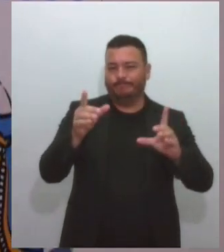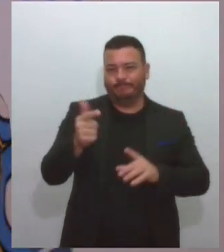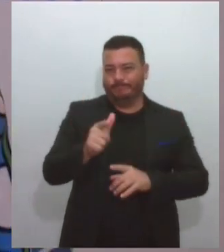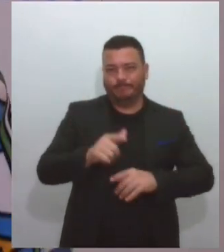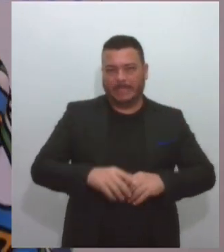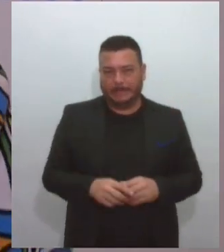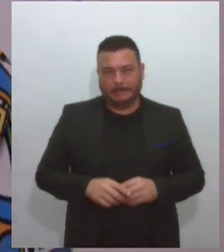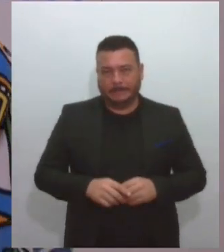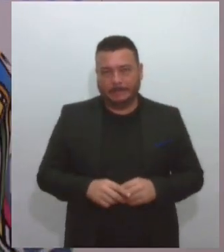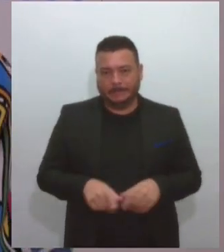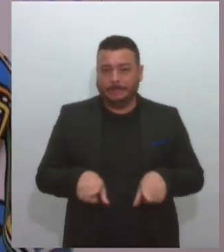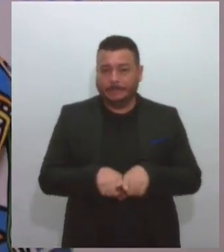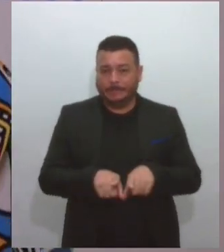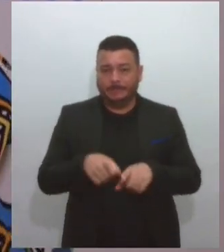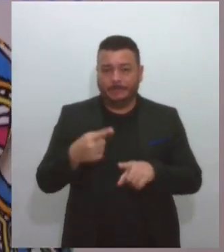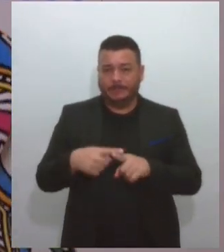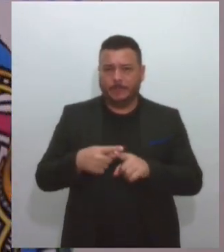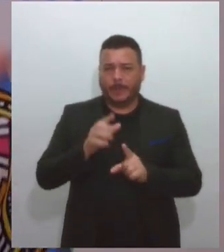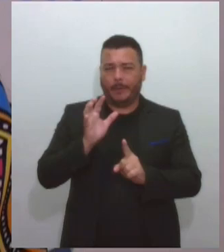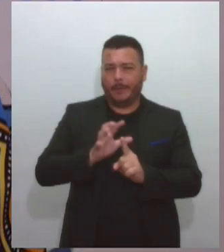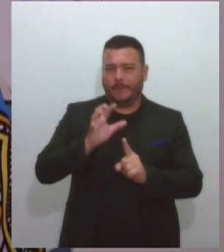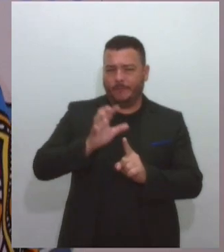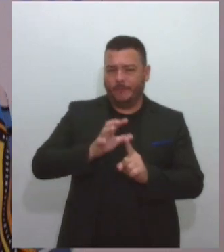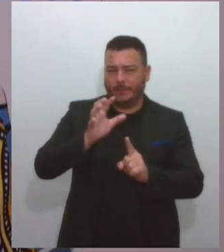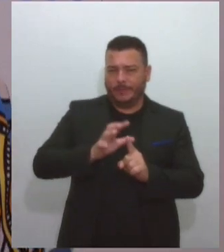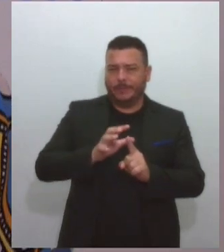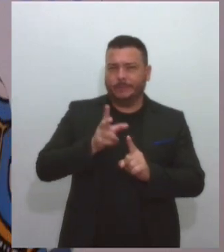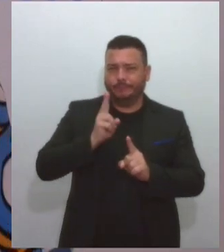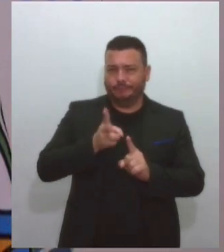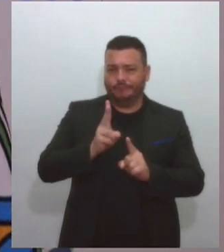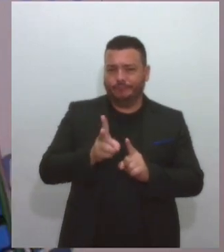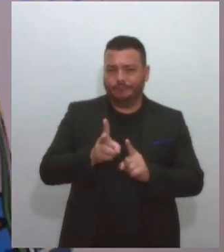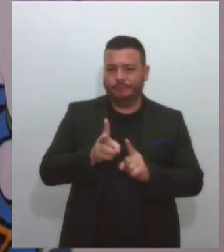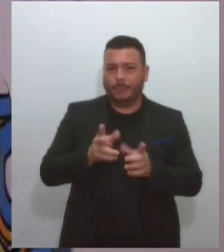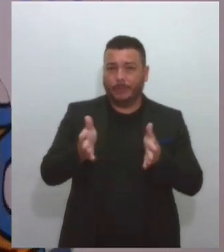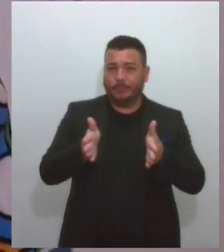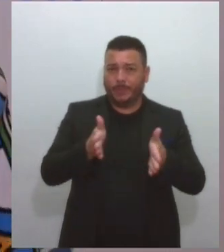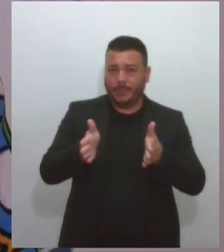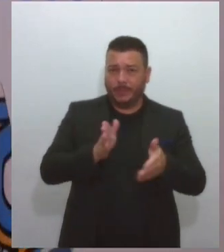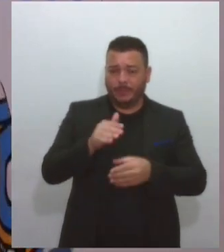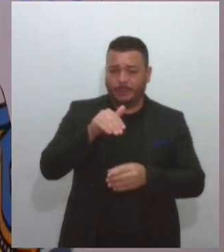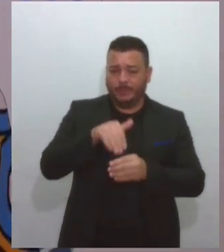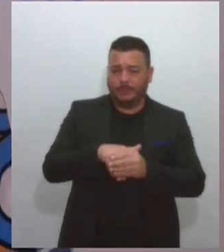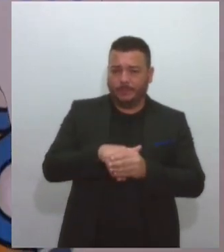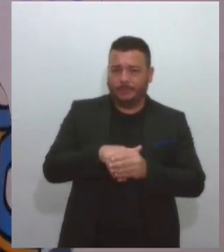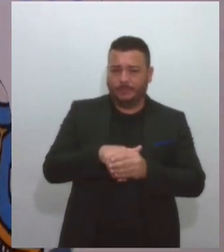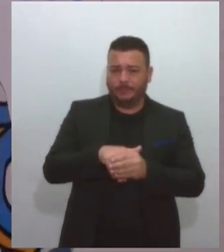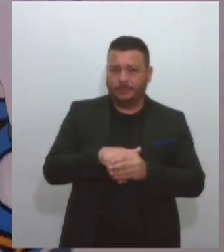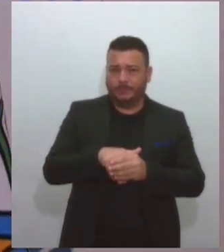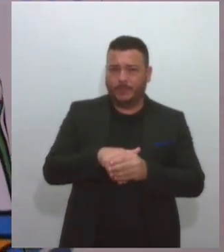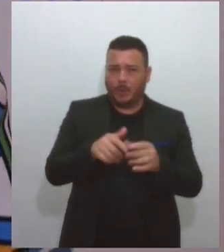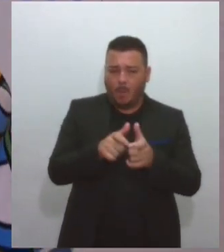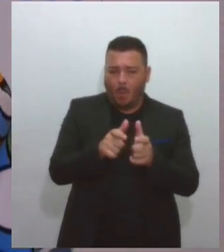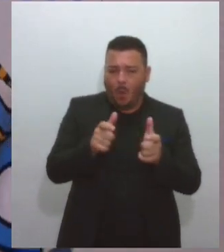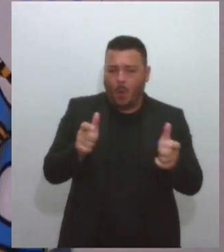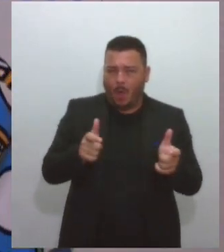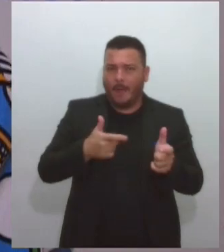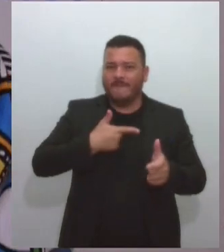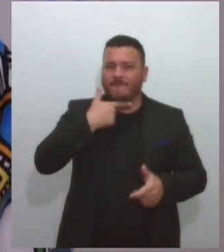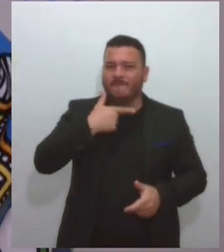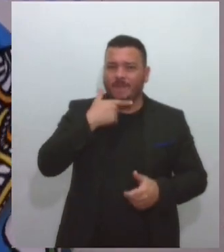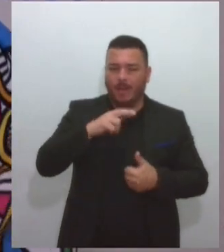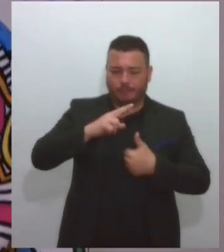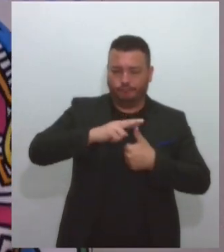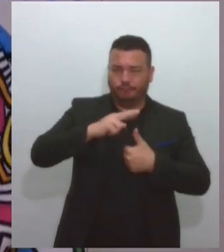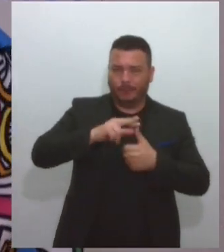queira, influencia você aumentando, né, em período eleitoral a quantidade de cargos comissionados